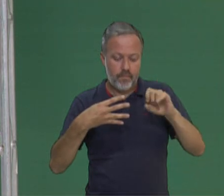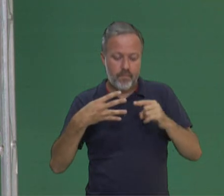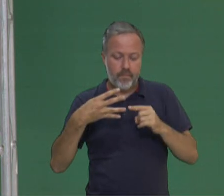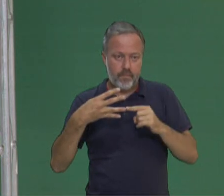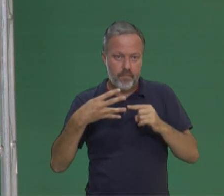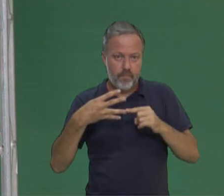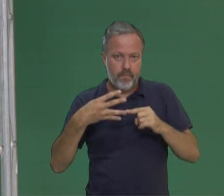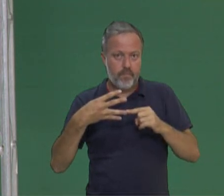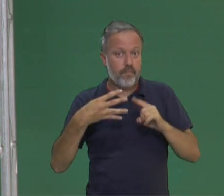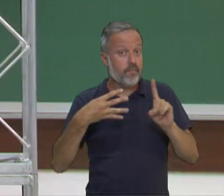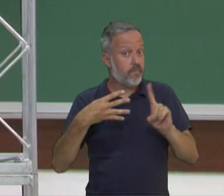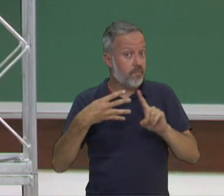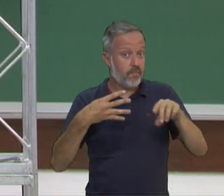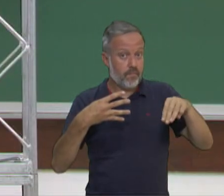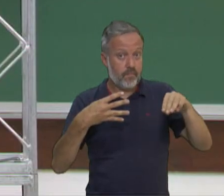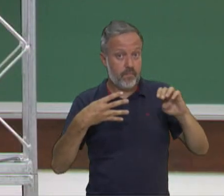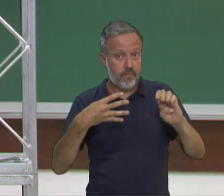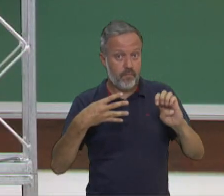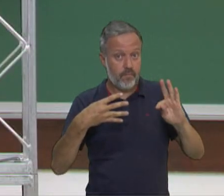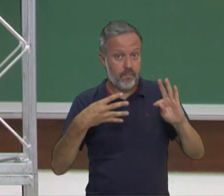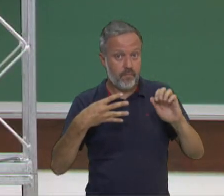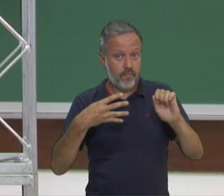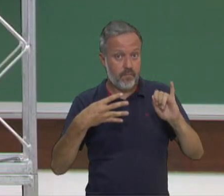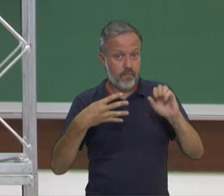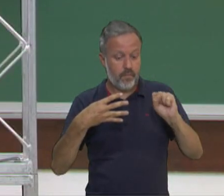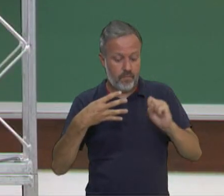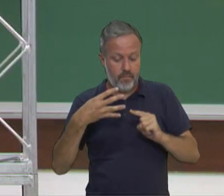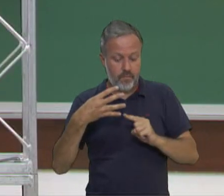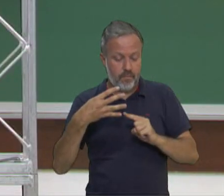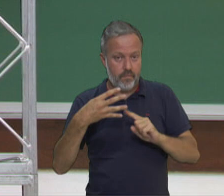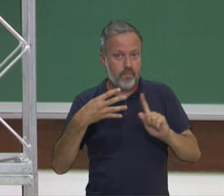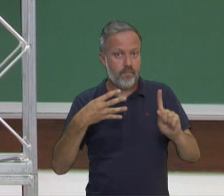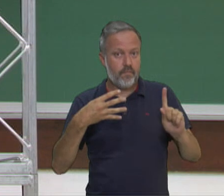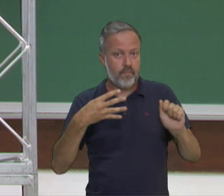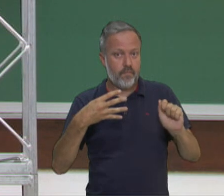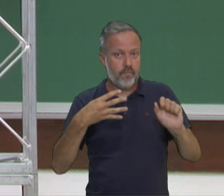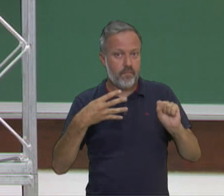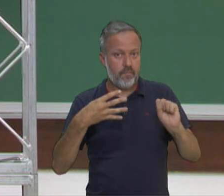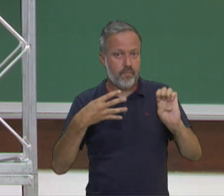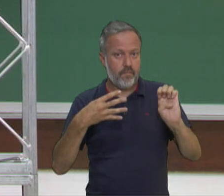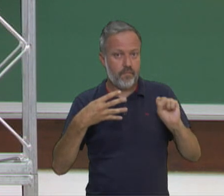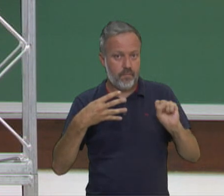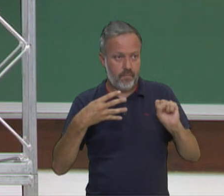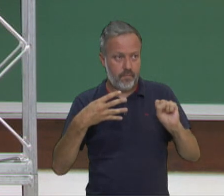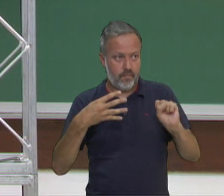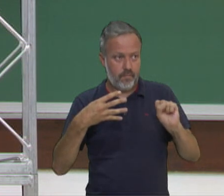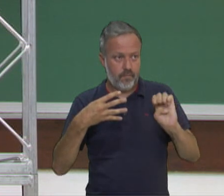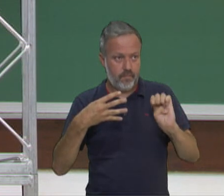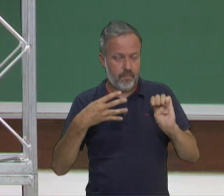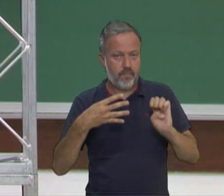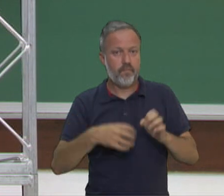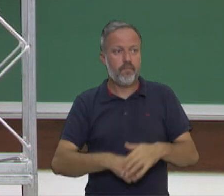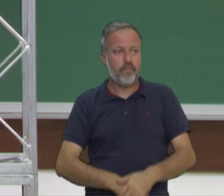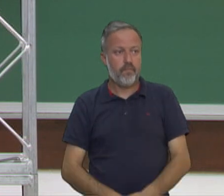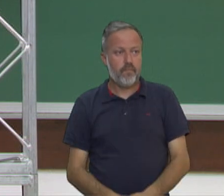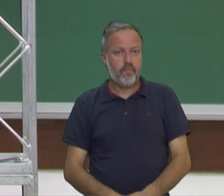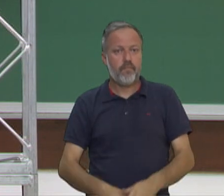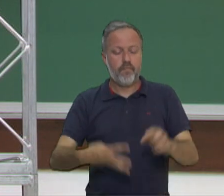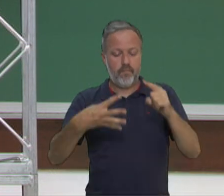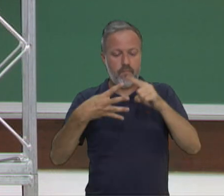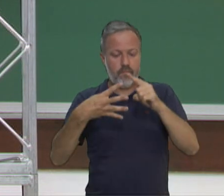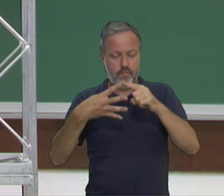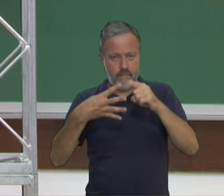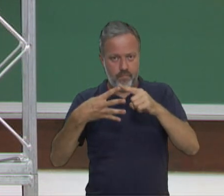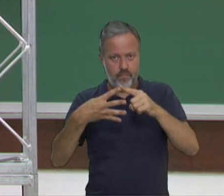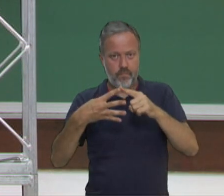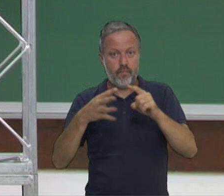nobres. Quer ver só? Vem aqui no meio. Gente, metais. Tem brilho,